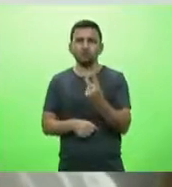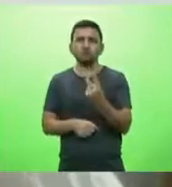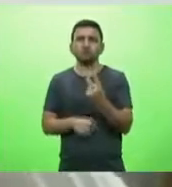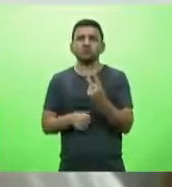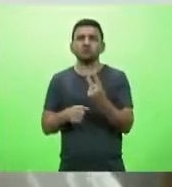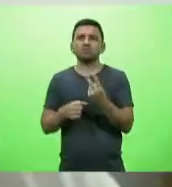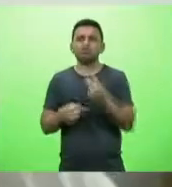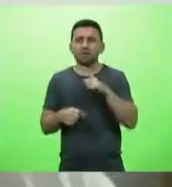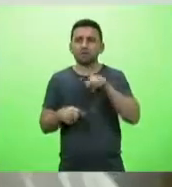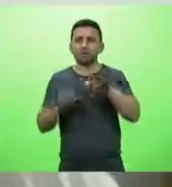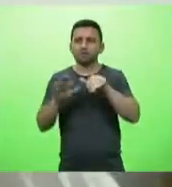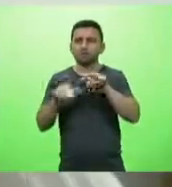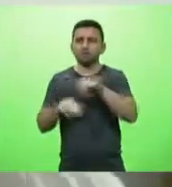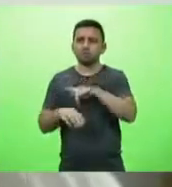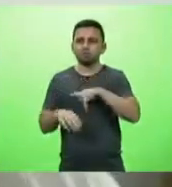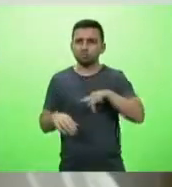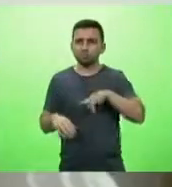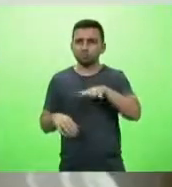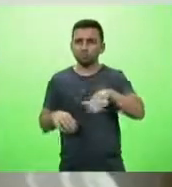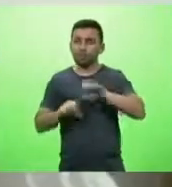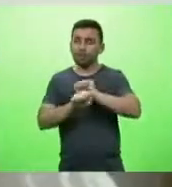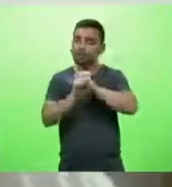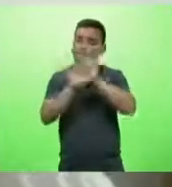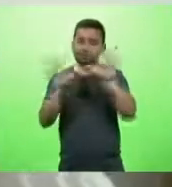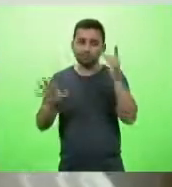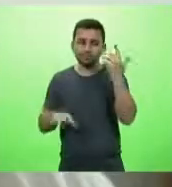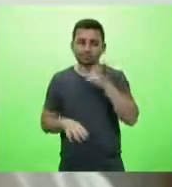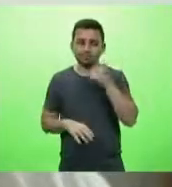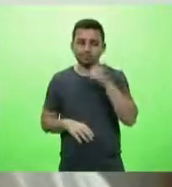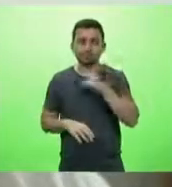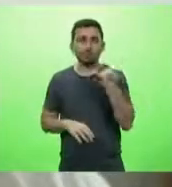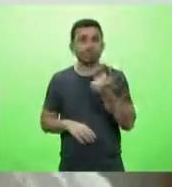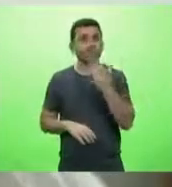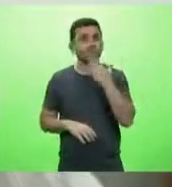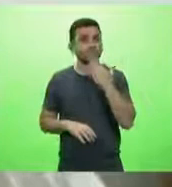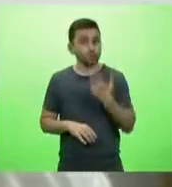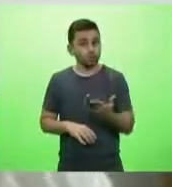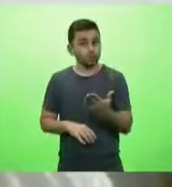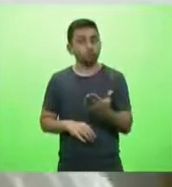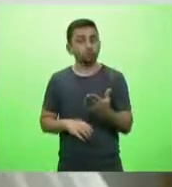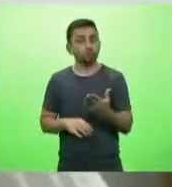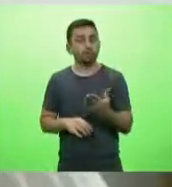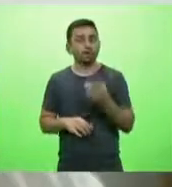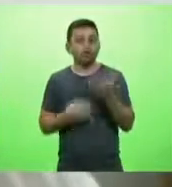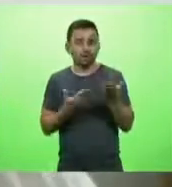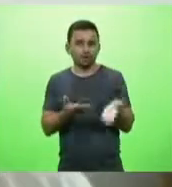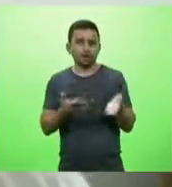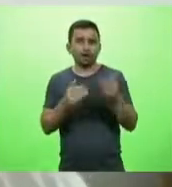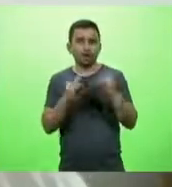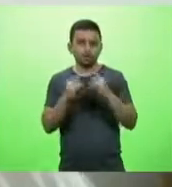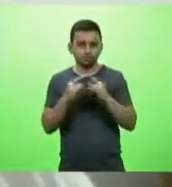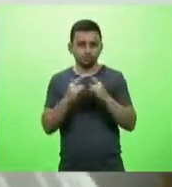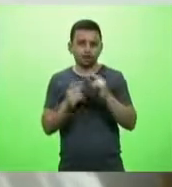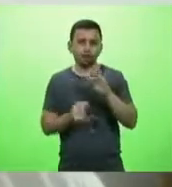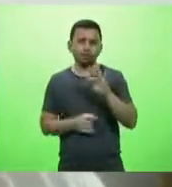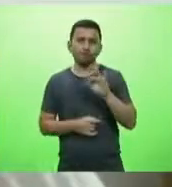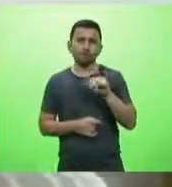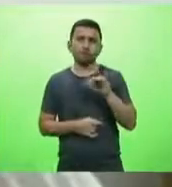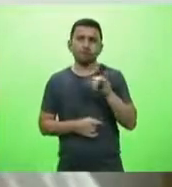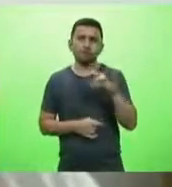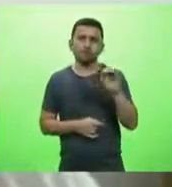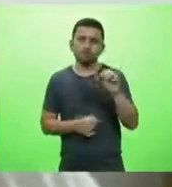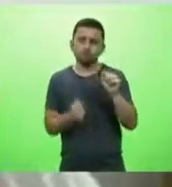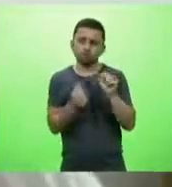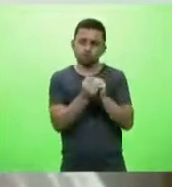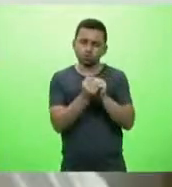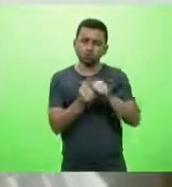pública e deu mais transparência. Nós estamos pedindo que a Fundação coordene esse movimento junto às demais